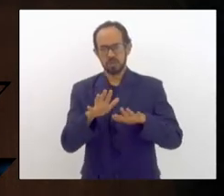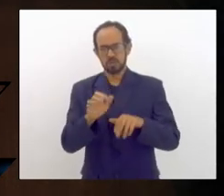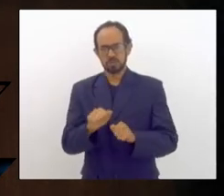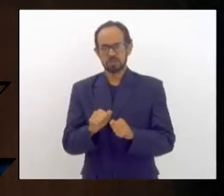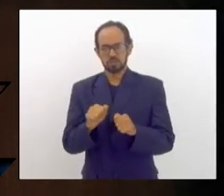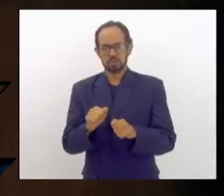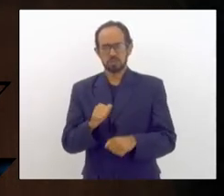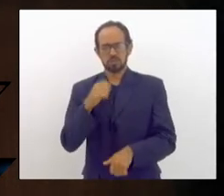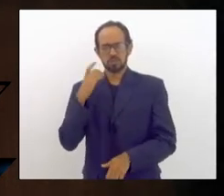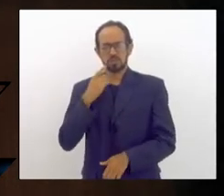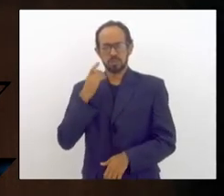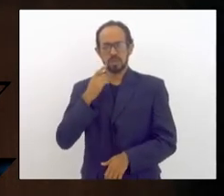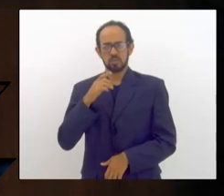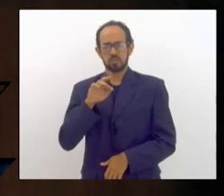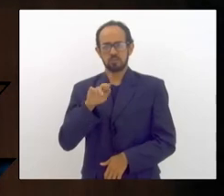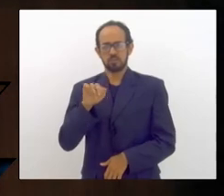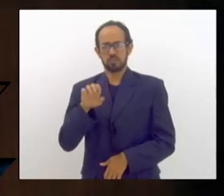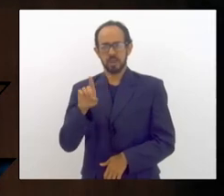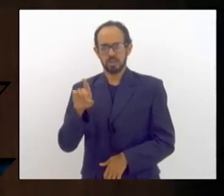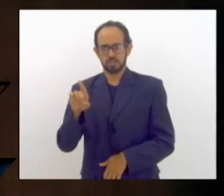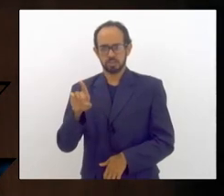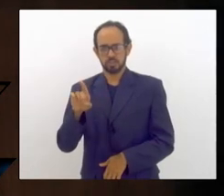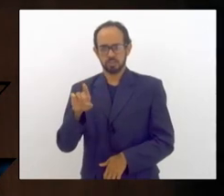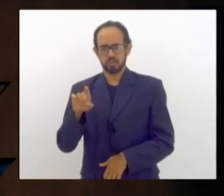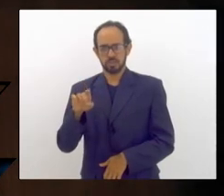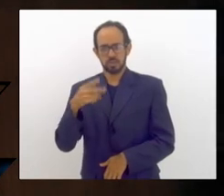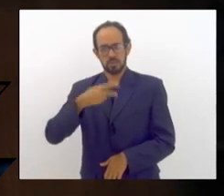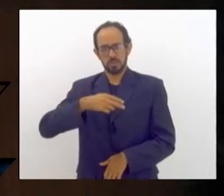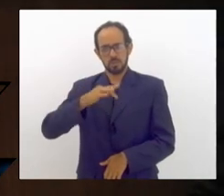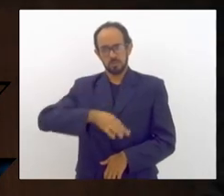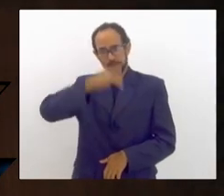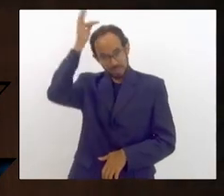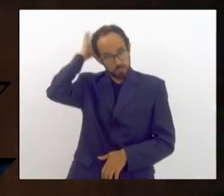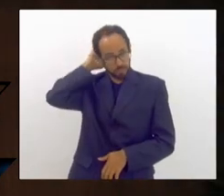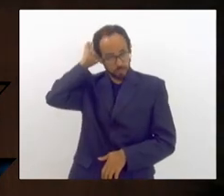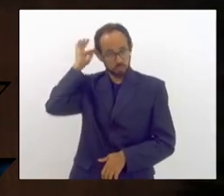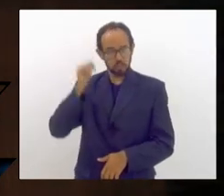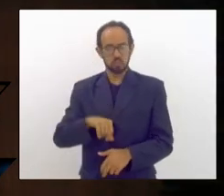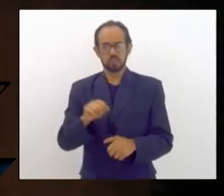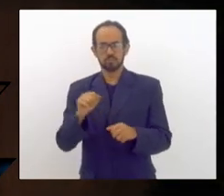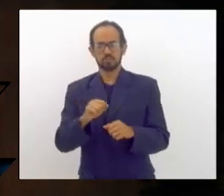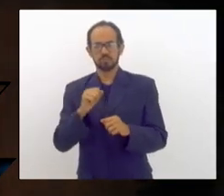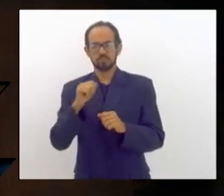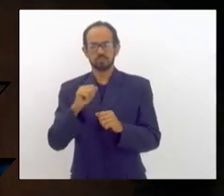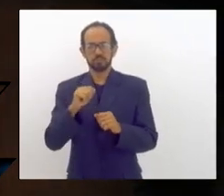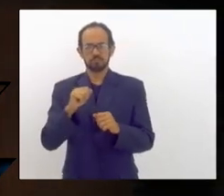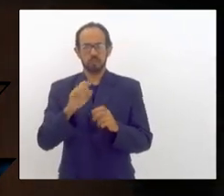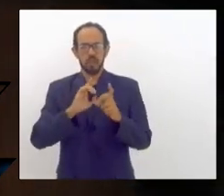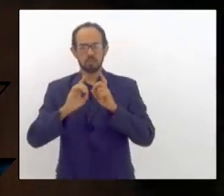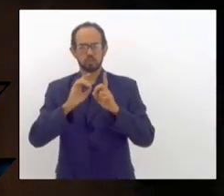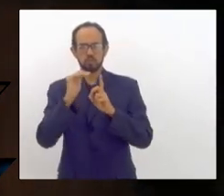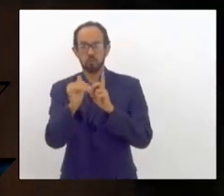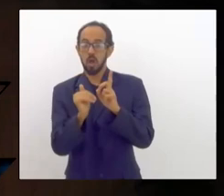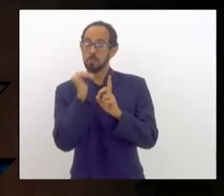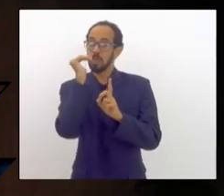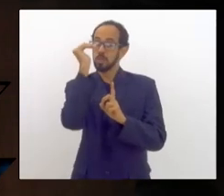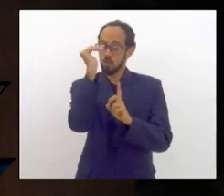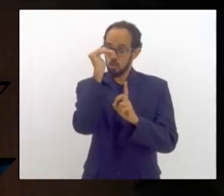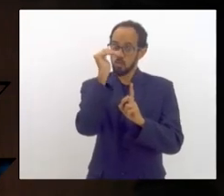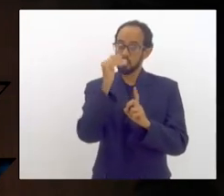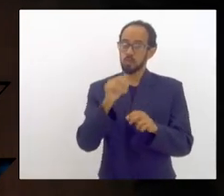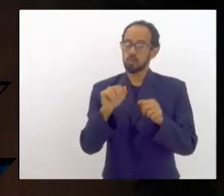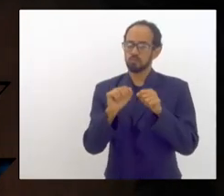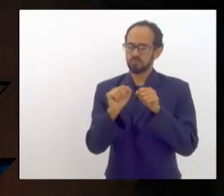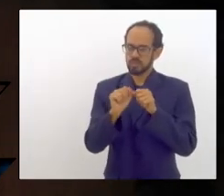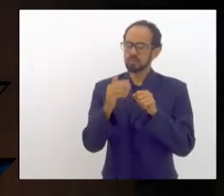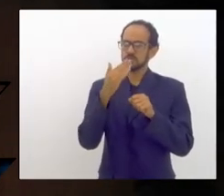Fred Pacheco, de forma correta, elevou o nível da discussão, fez um apelo a um